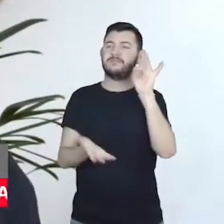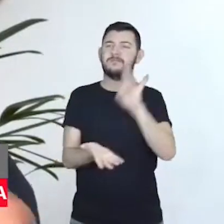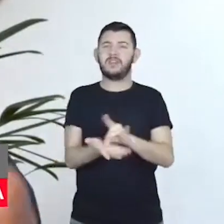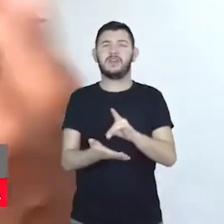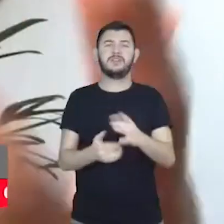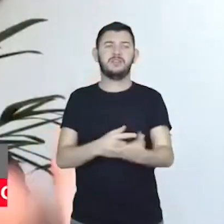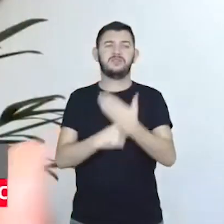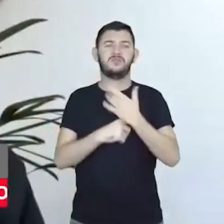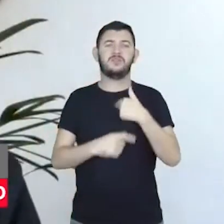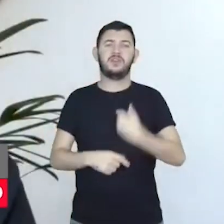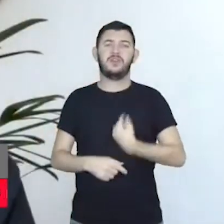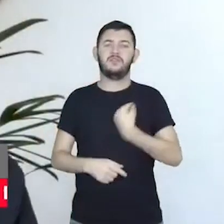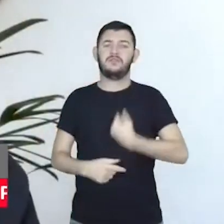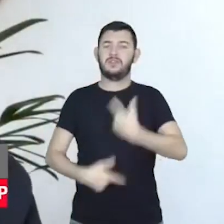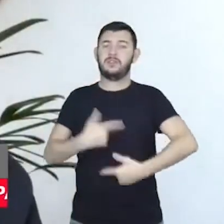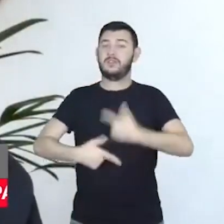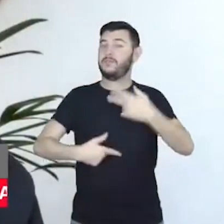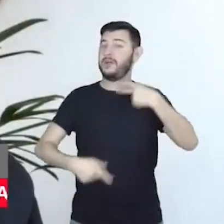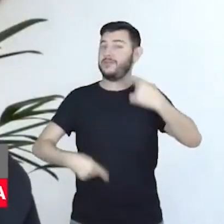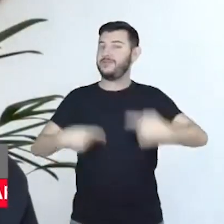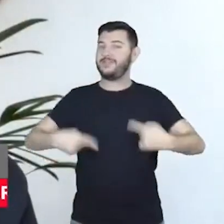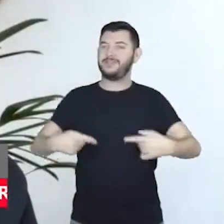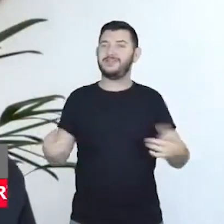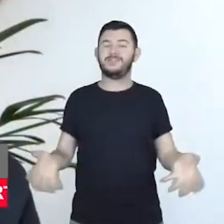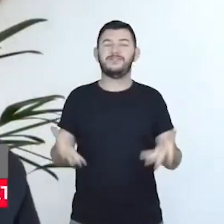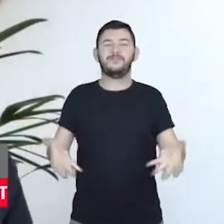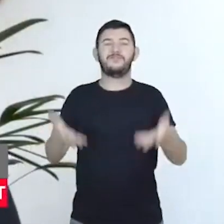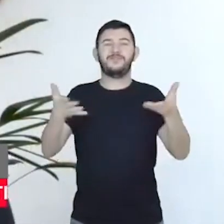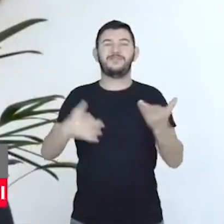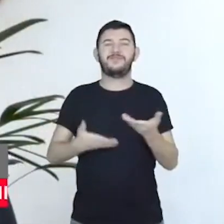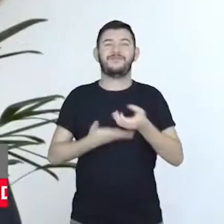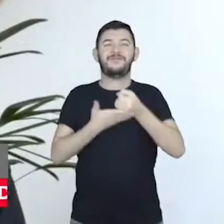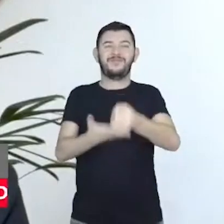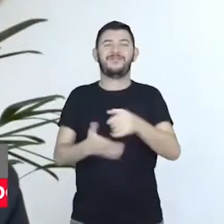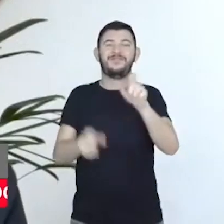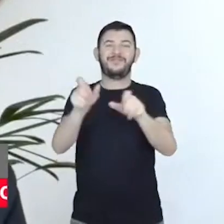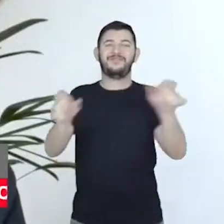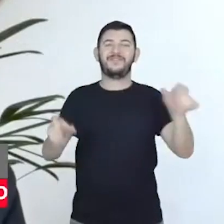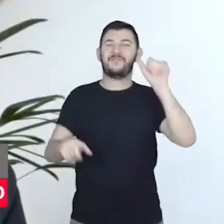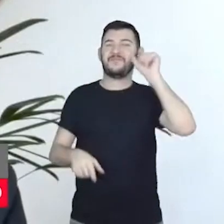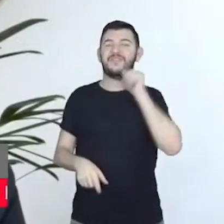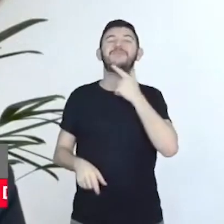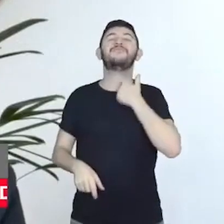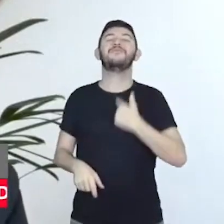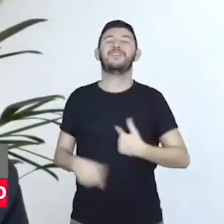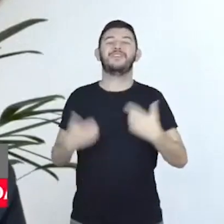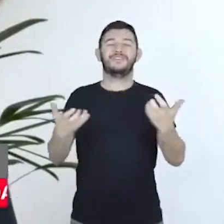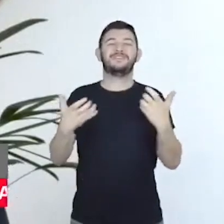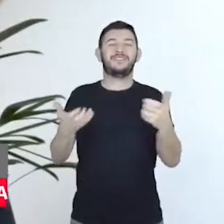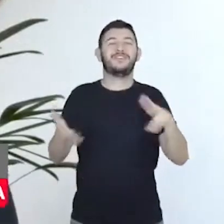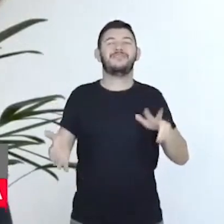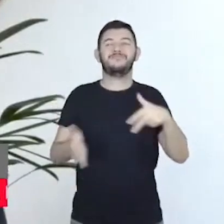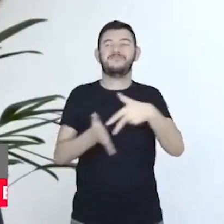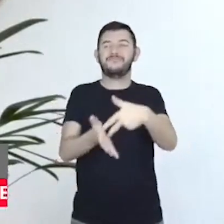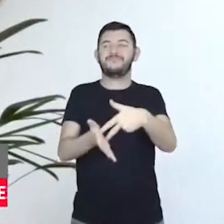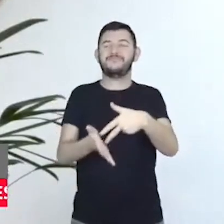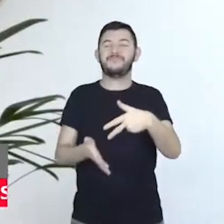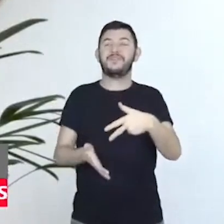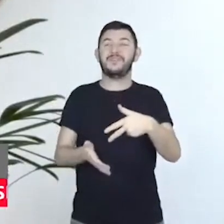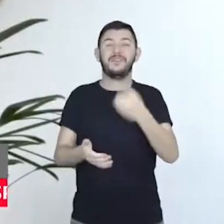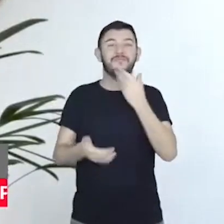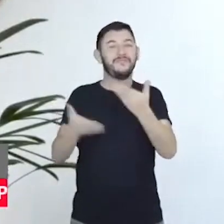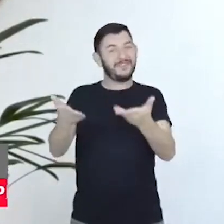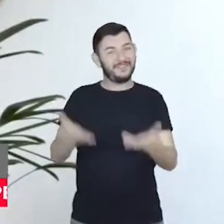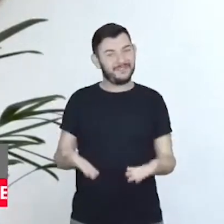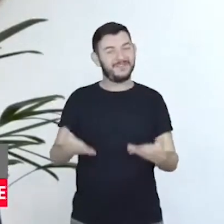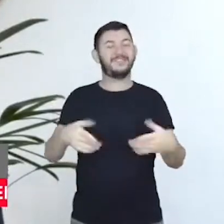na política. Então, que isso seja motivador para todas as mulheres que desejam estar nesse espaço, e que elas são muito